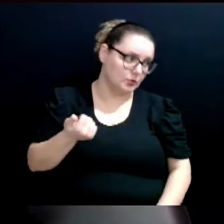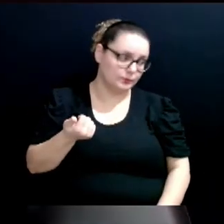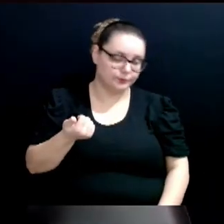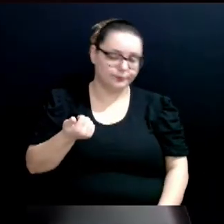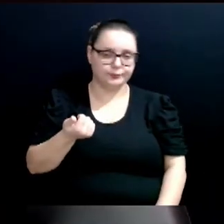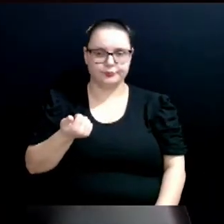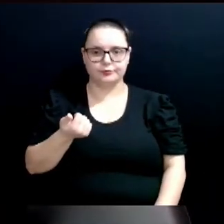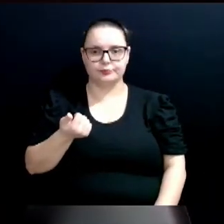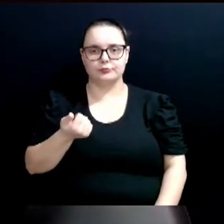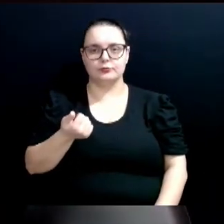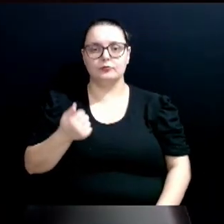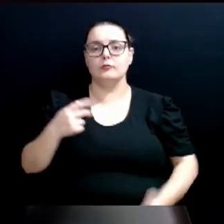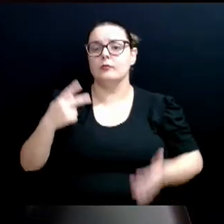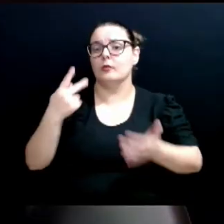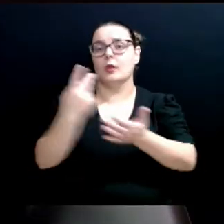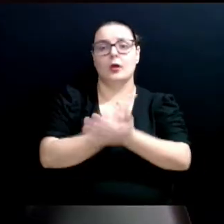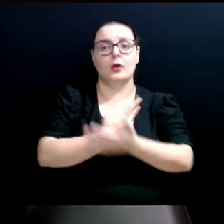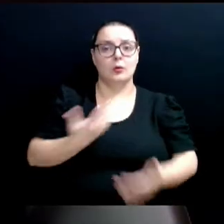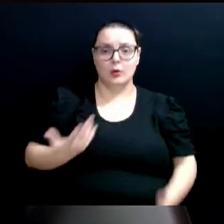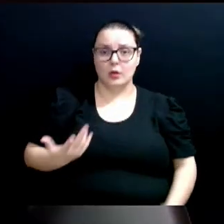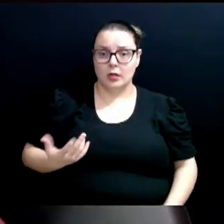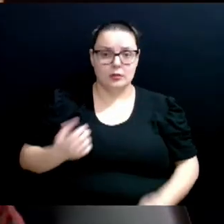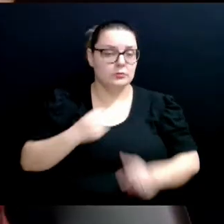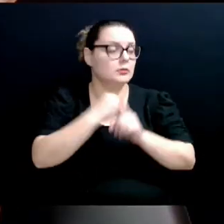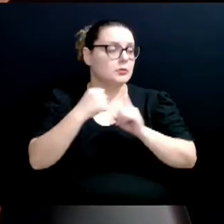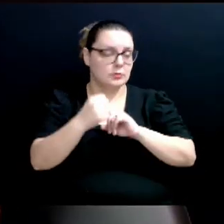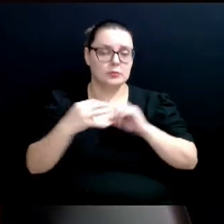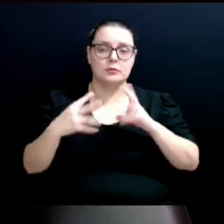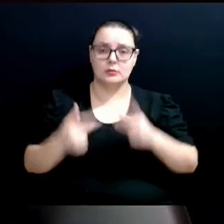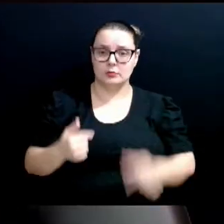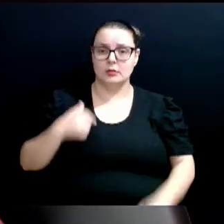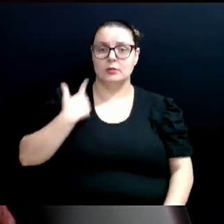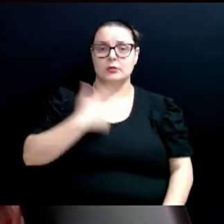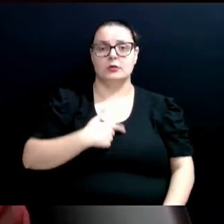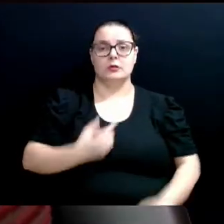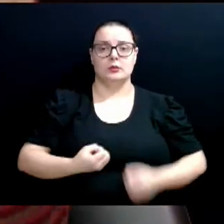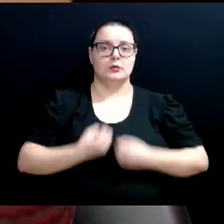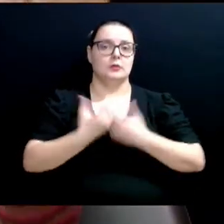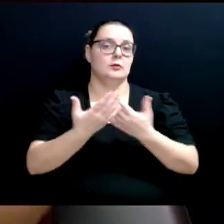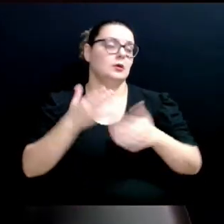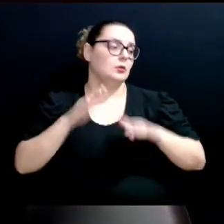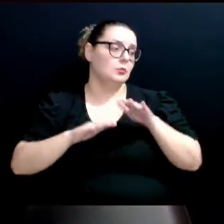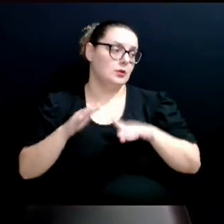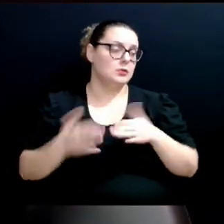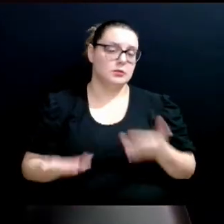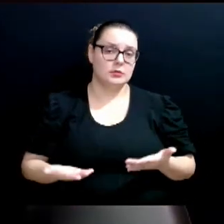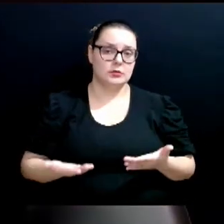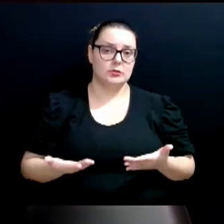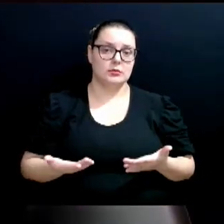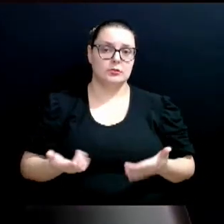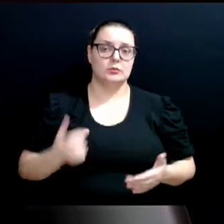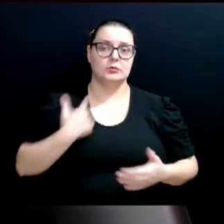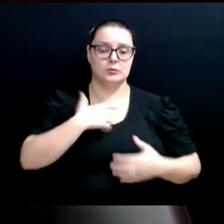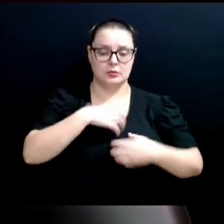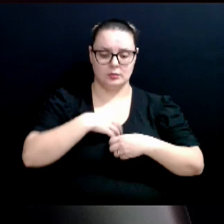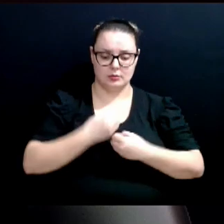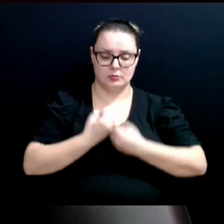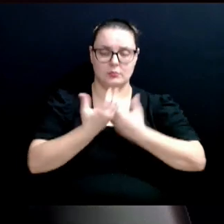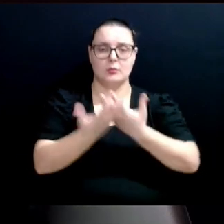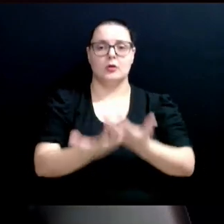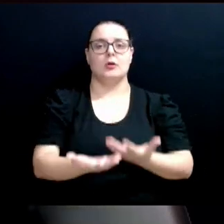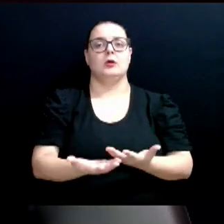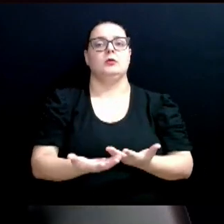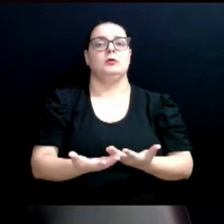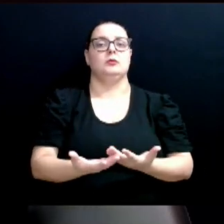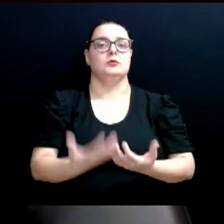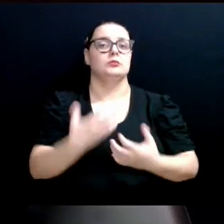erro muito da sociedade em si é que nós externalizamos muitas vezes os nossos sentimentos de uma forma muito negativa,